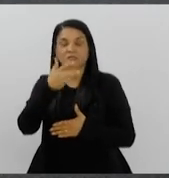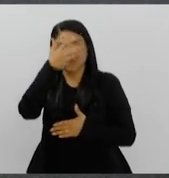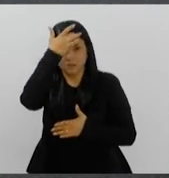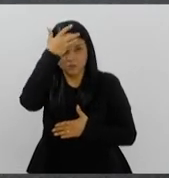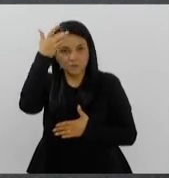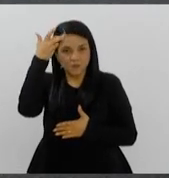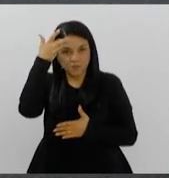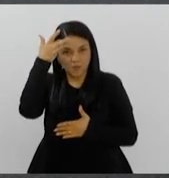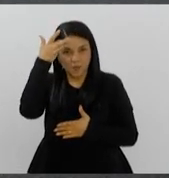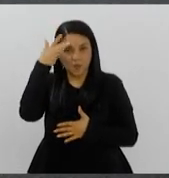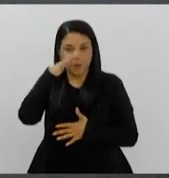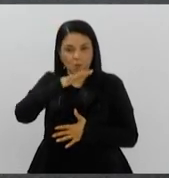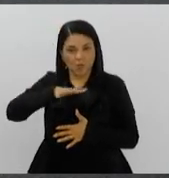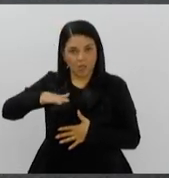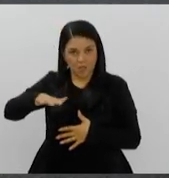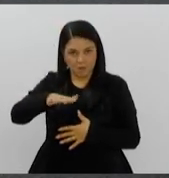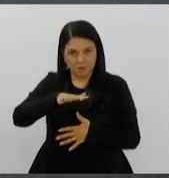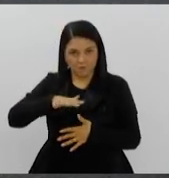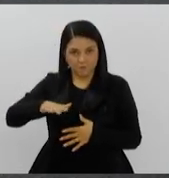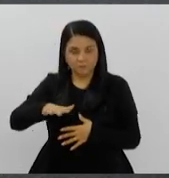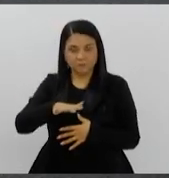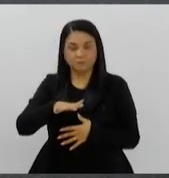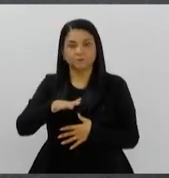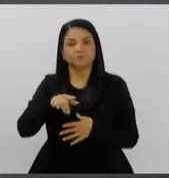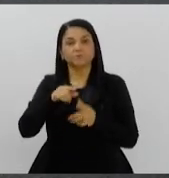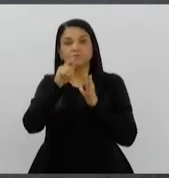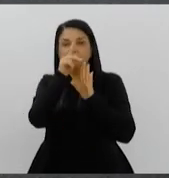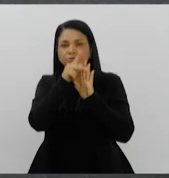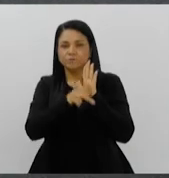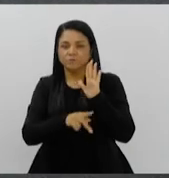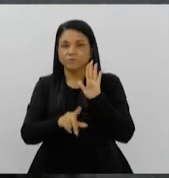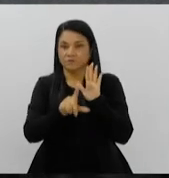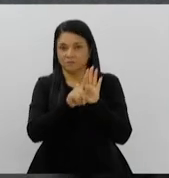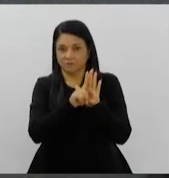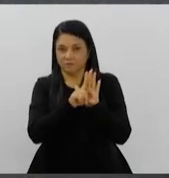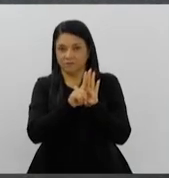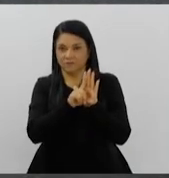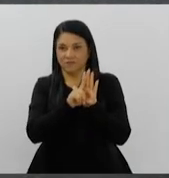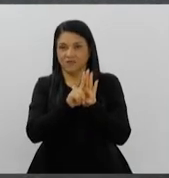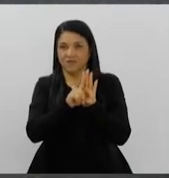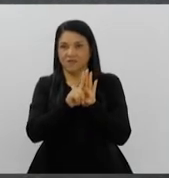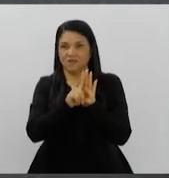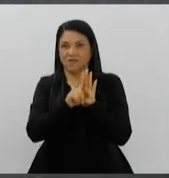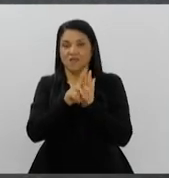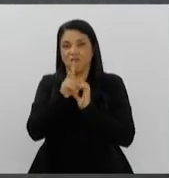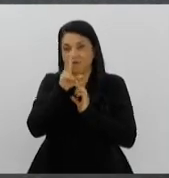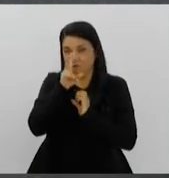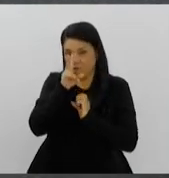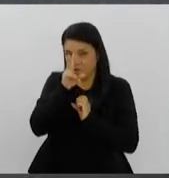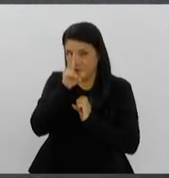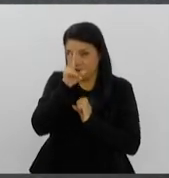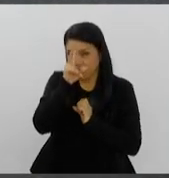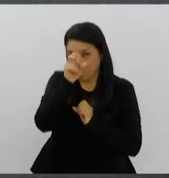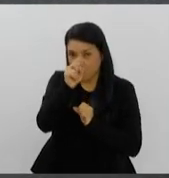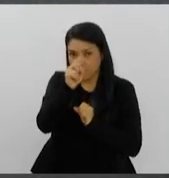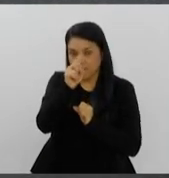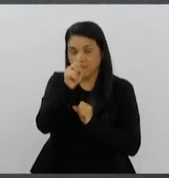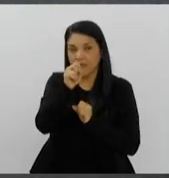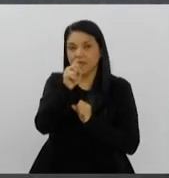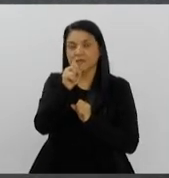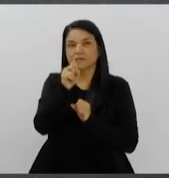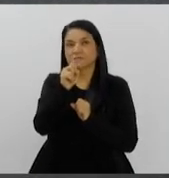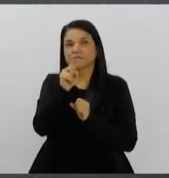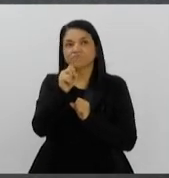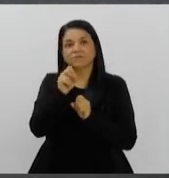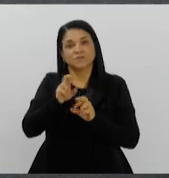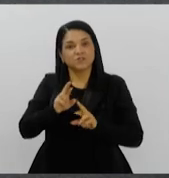campo mais amplo da saúde mental. E o projeto, ele não fortalece as comunidades terapêuticas. A gente fez esse debate